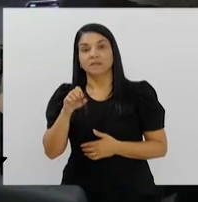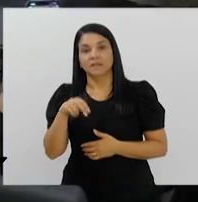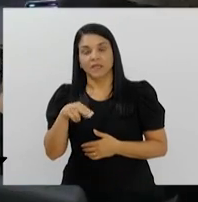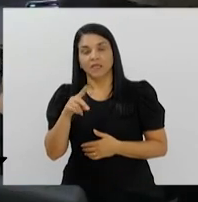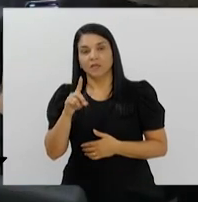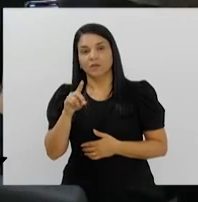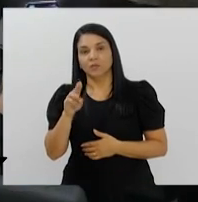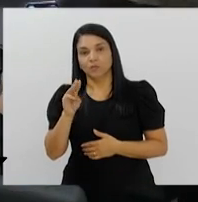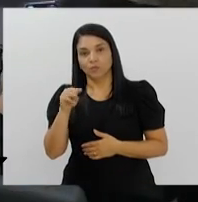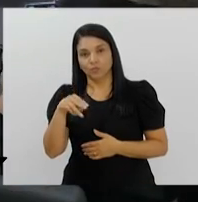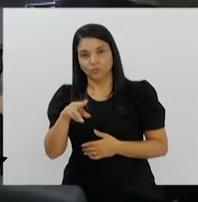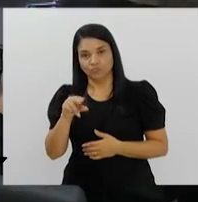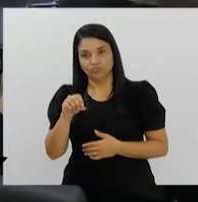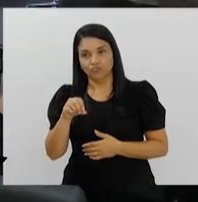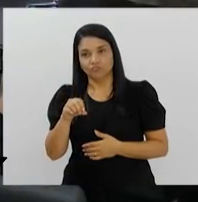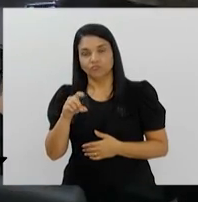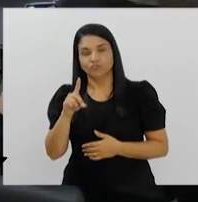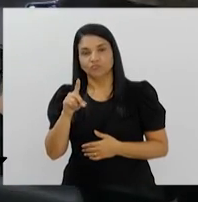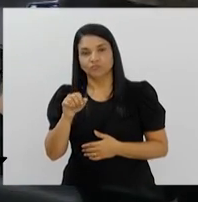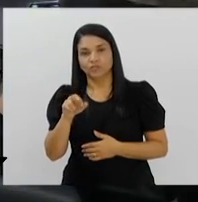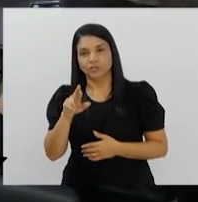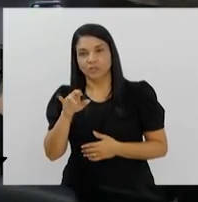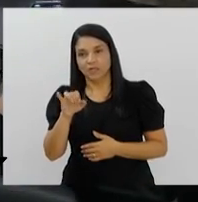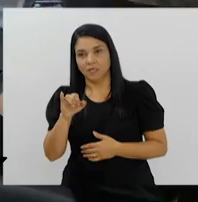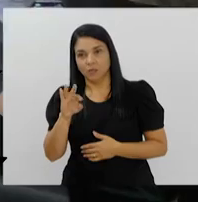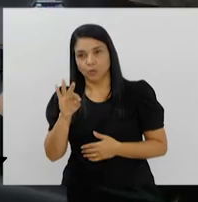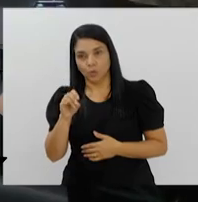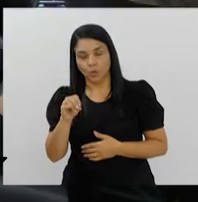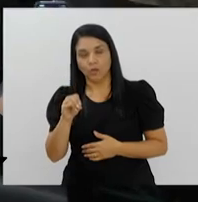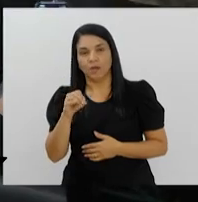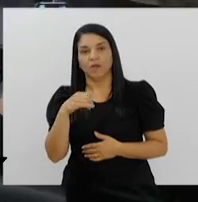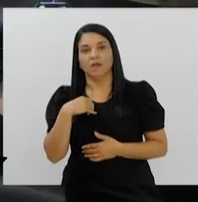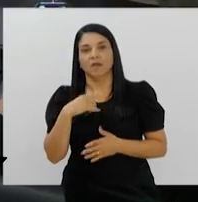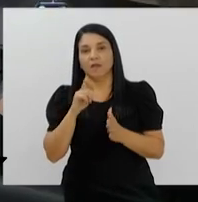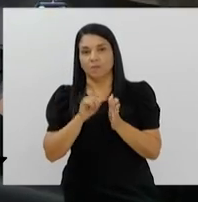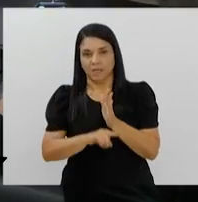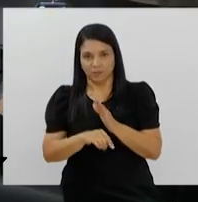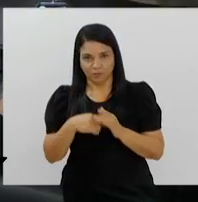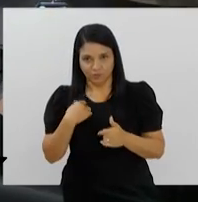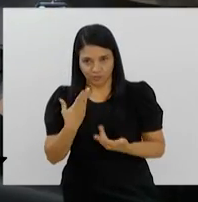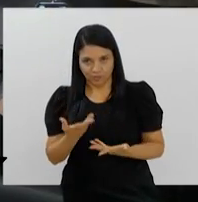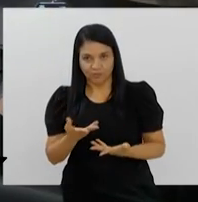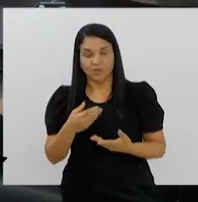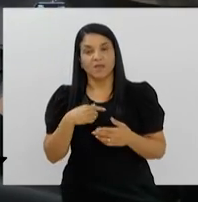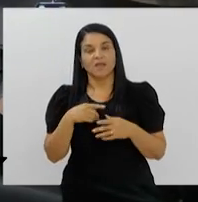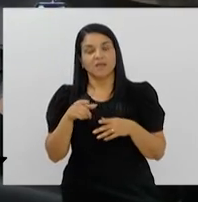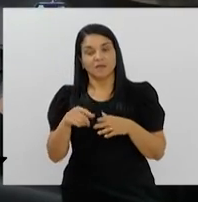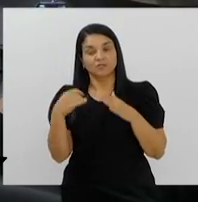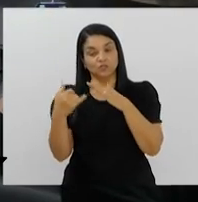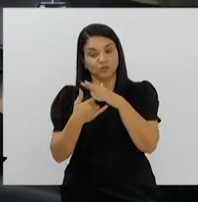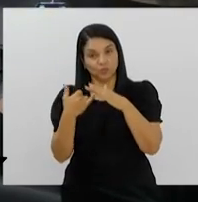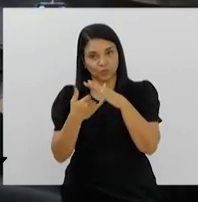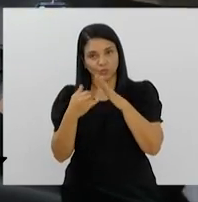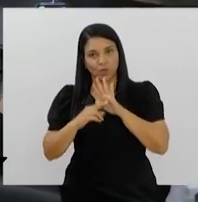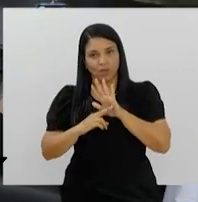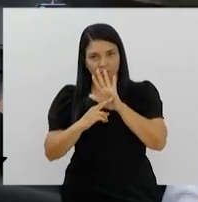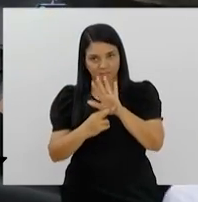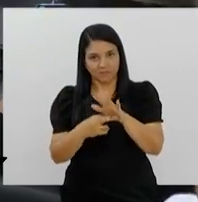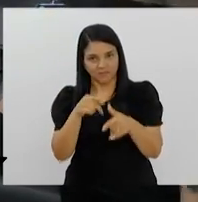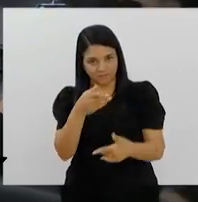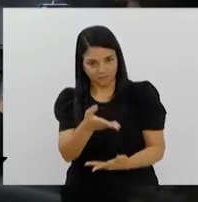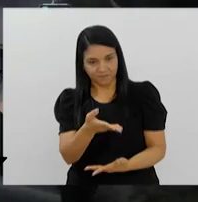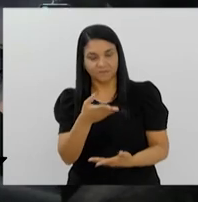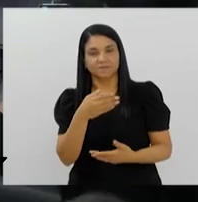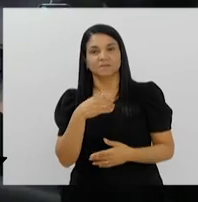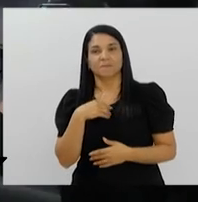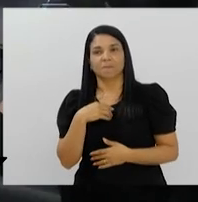poder captar a TV Aler Instituto nenhum direito a menos tem contribuído de maneira muito especial a todos os momentos acho que é importante e